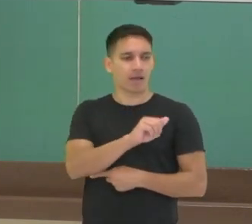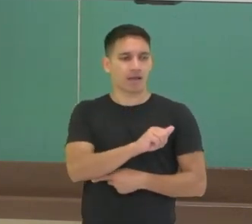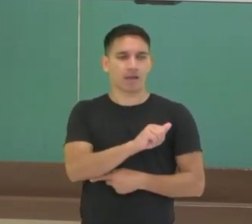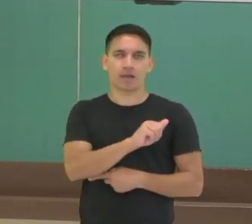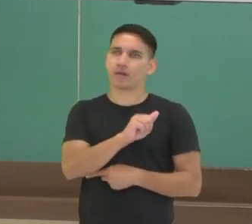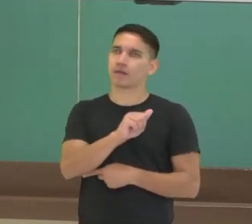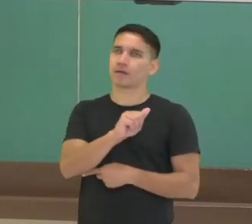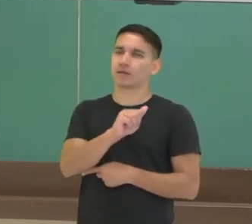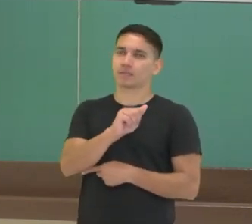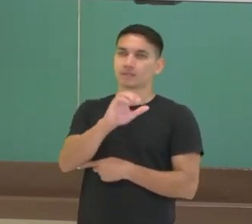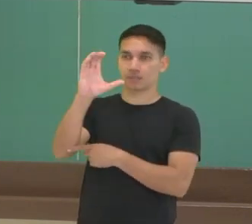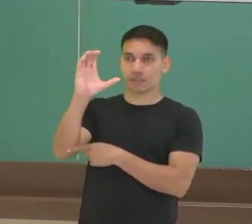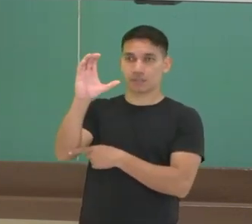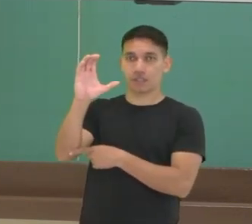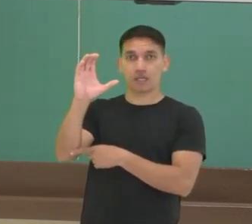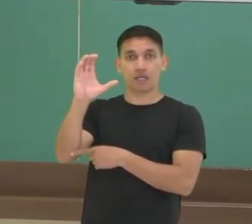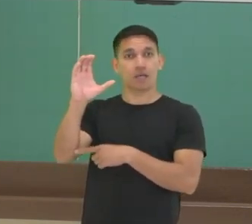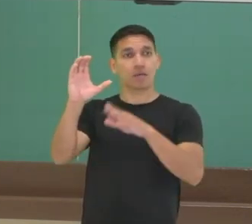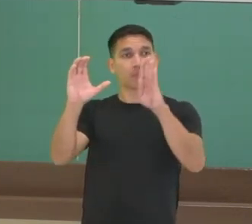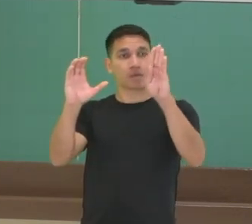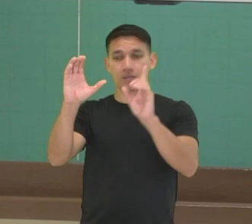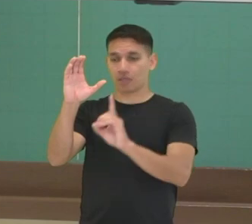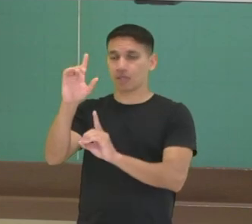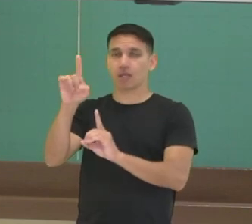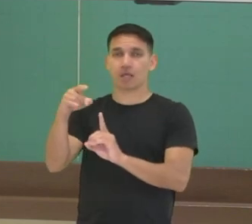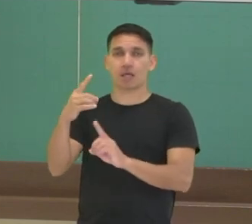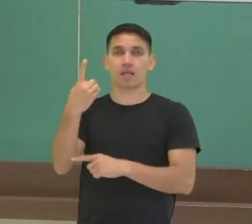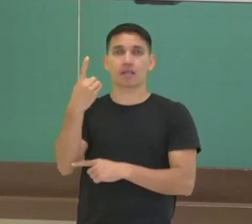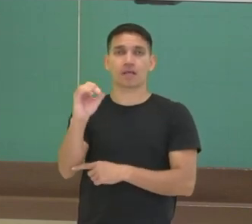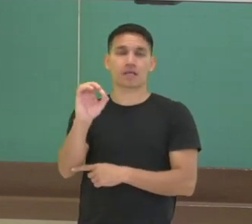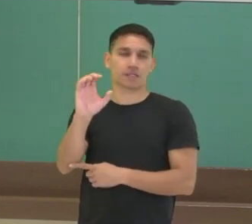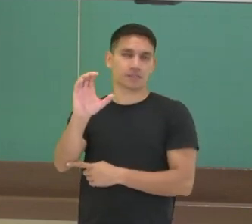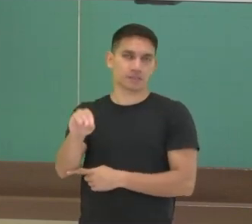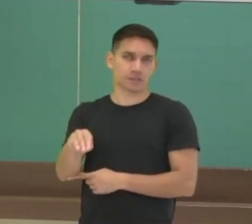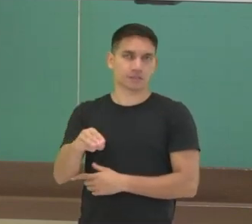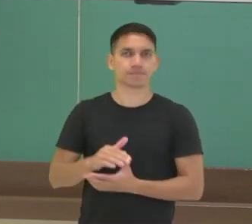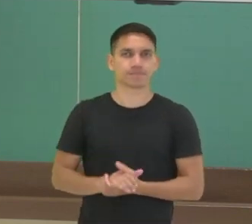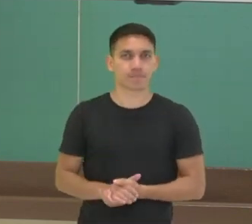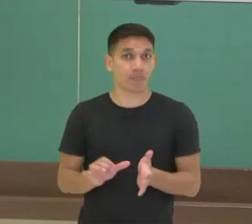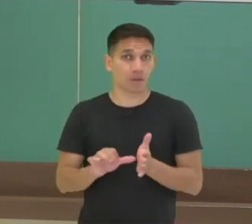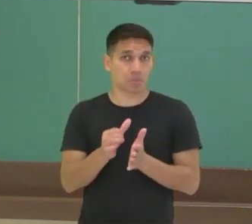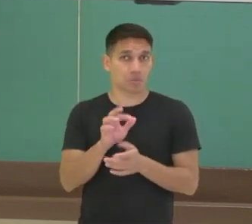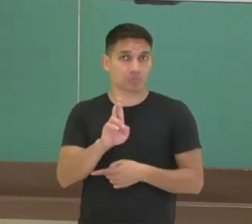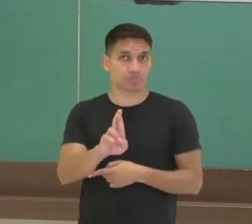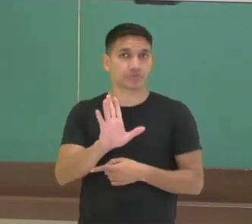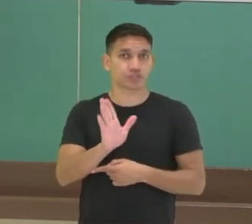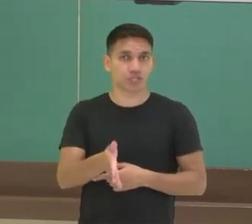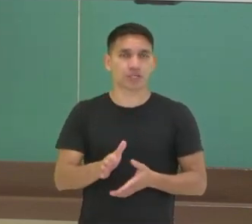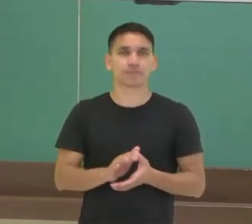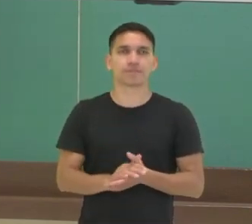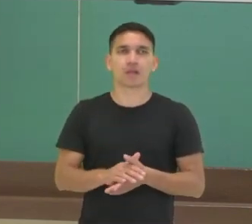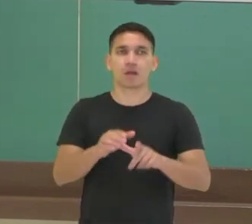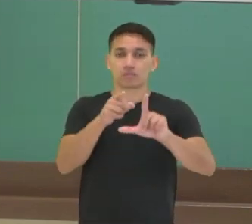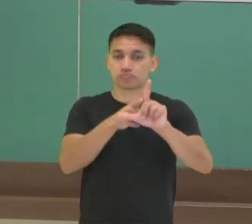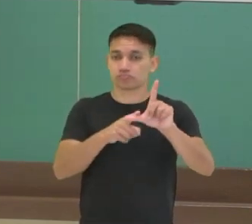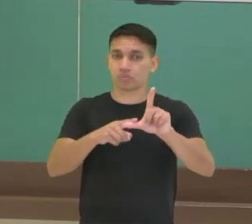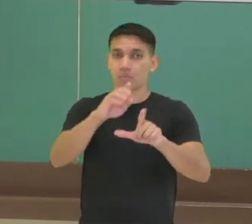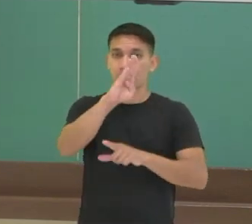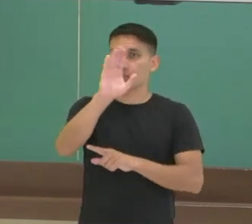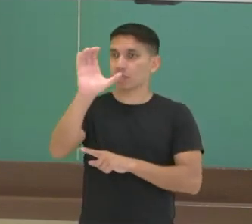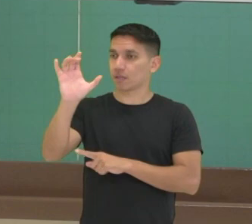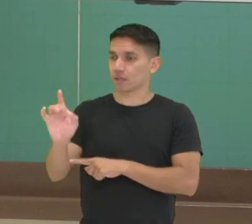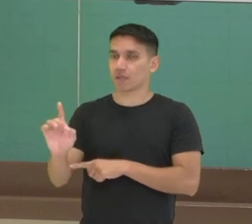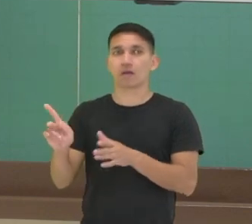vai ser 10 centímetros. Então, primeiro eu já fiz. O ângulo BCD também é fácil, porque é esse ângulo aqui de